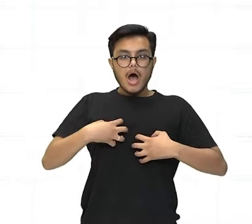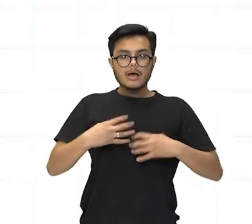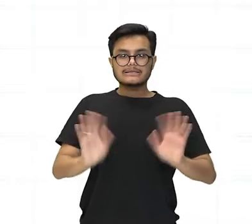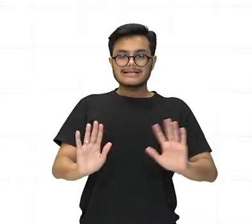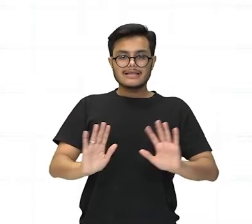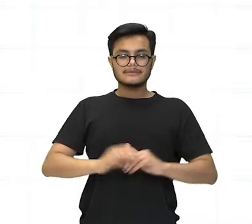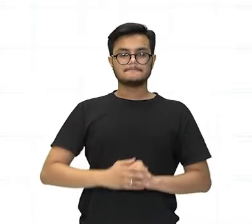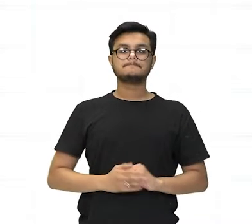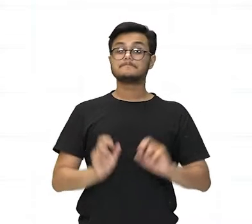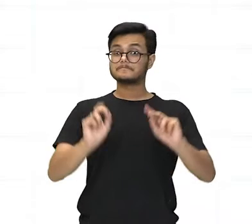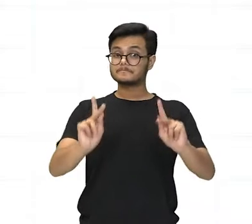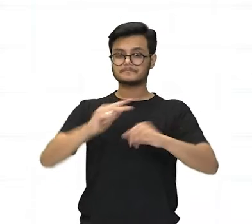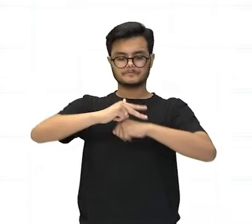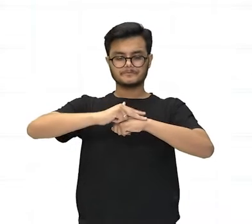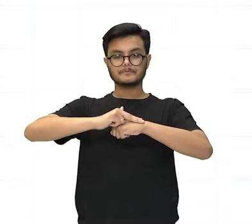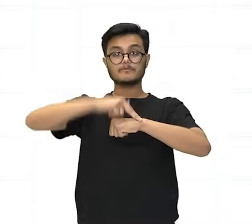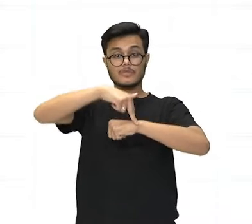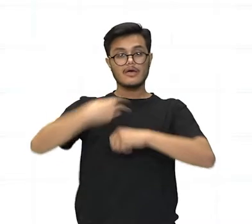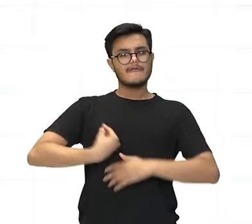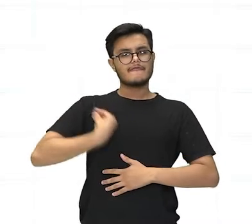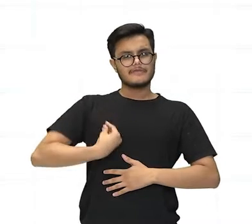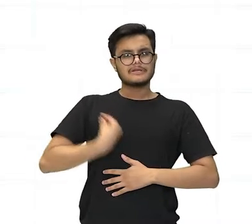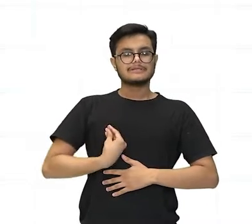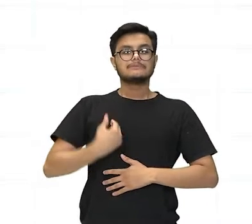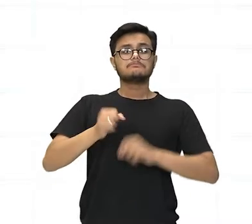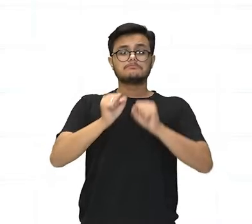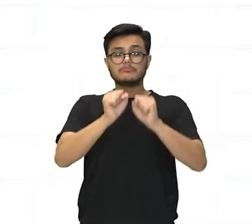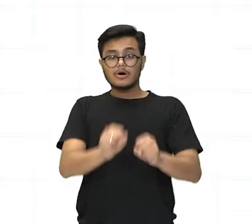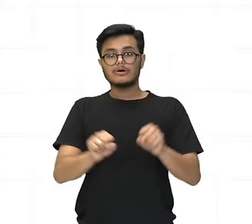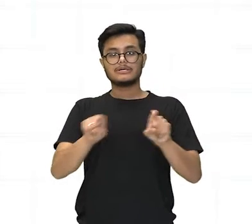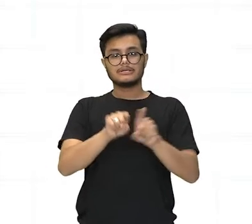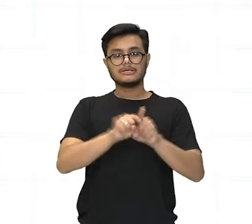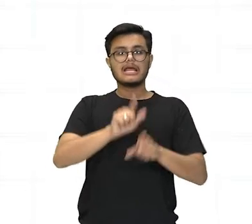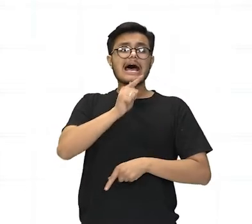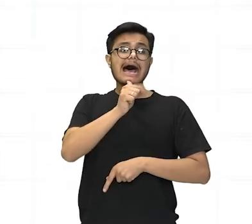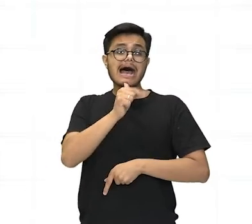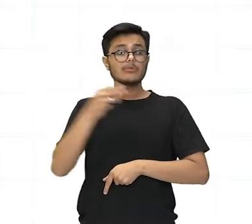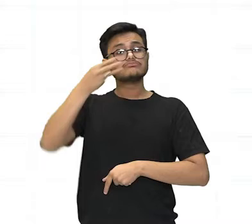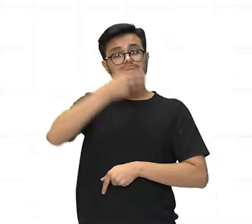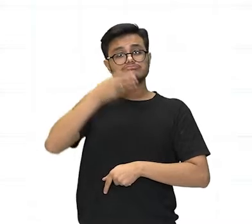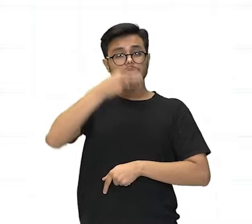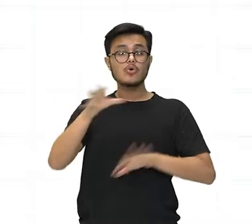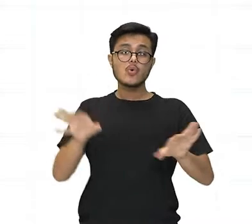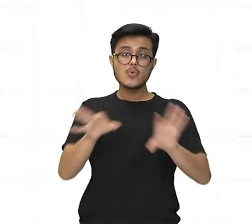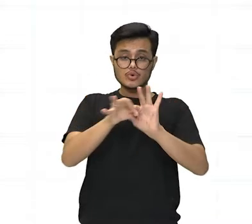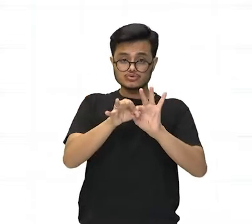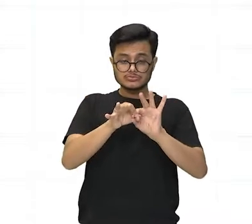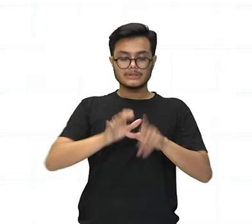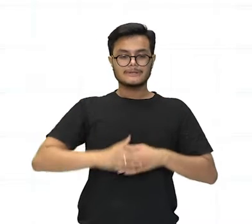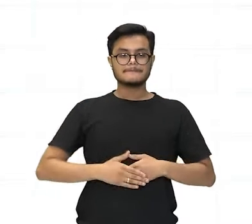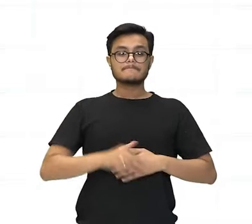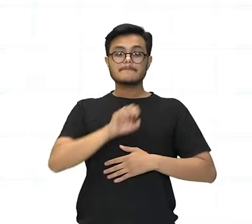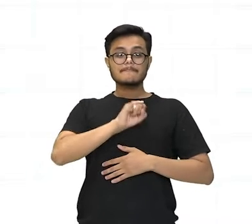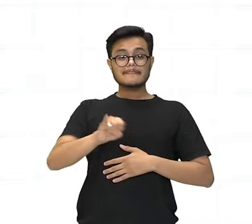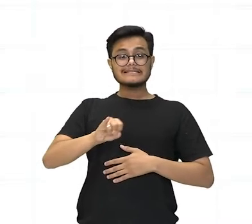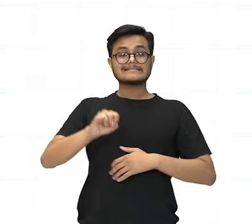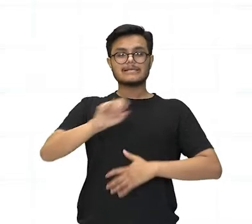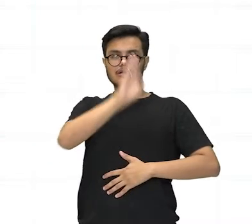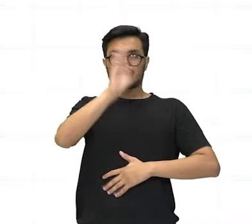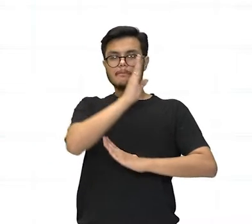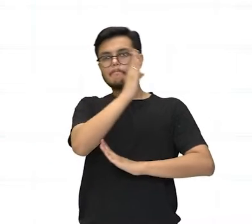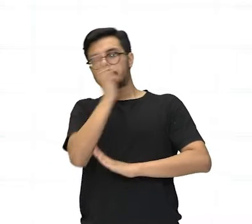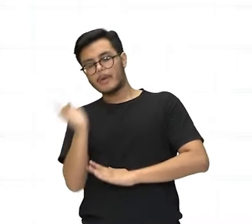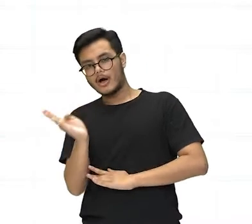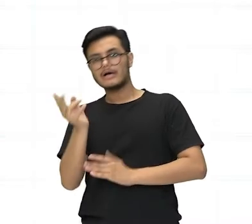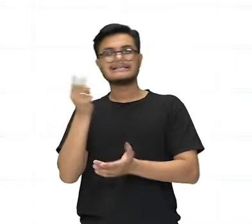se recuperar, pode ser dado a ele água com açúcar. Se os desmaios